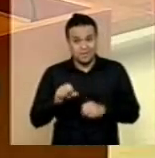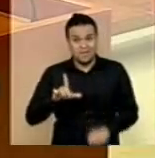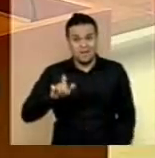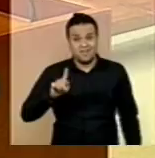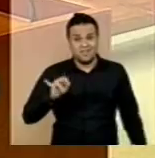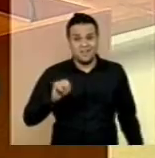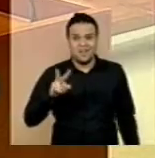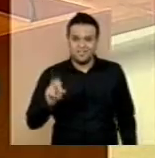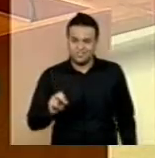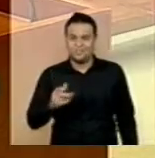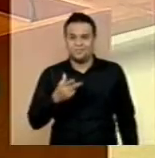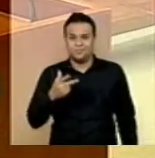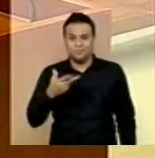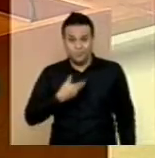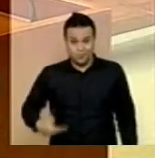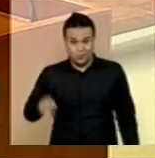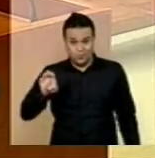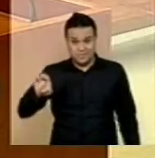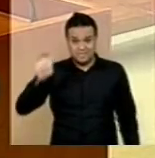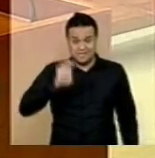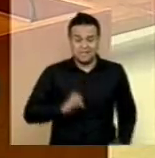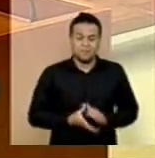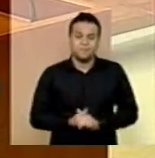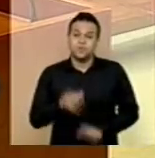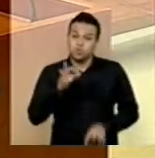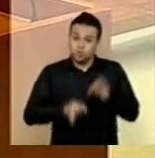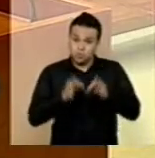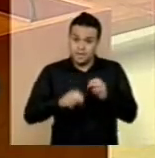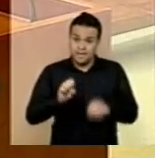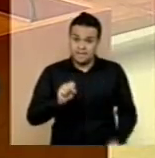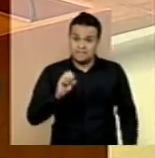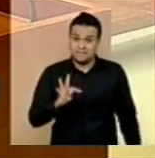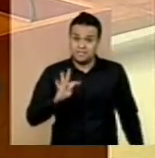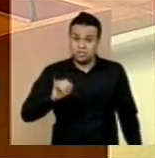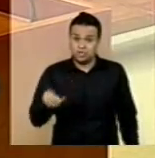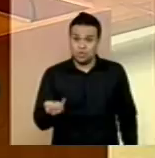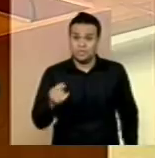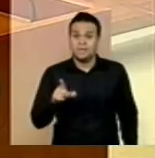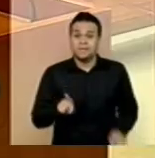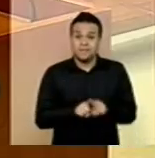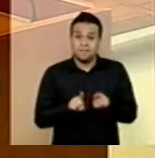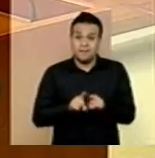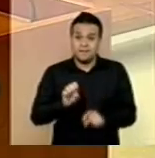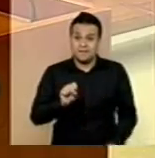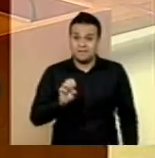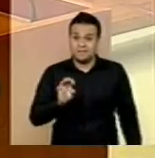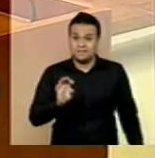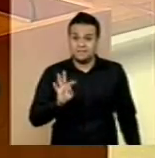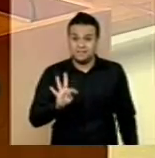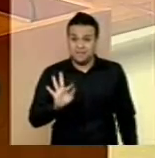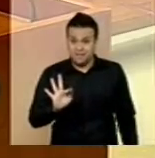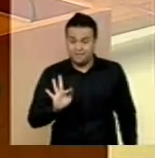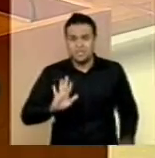a jurisprudência tranquila do STJ e do STF já manifestaram